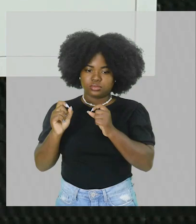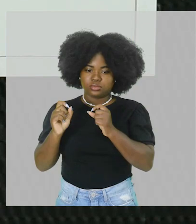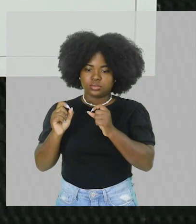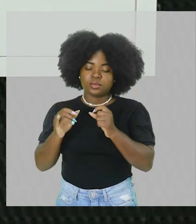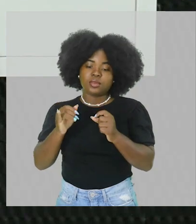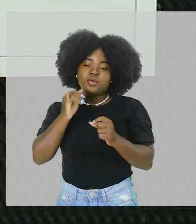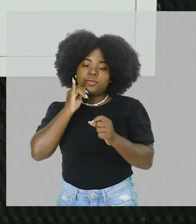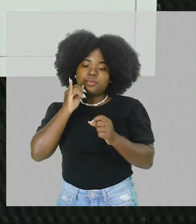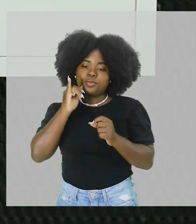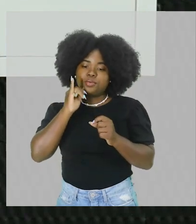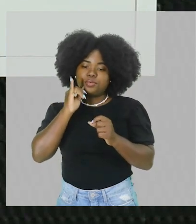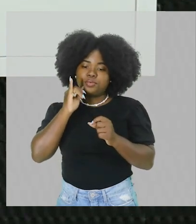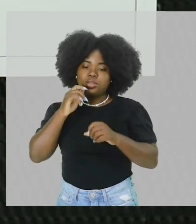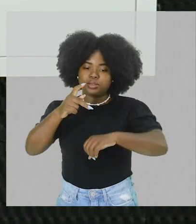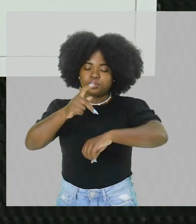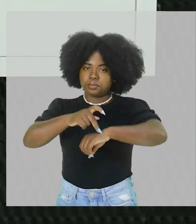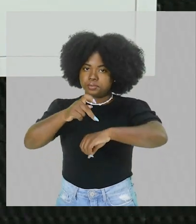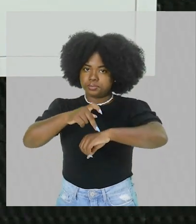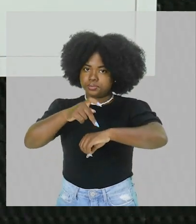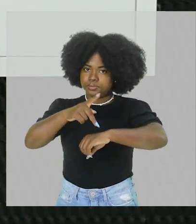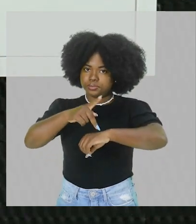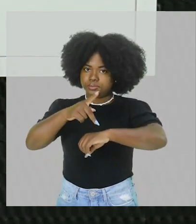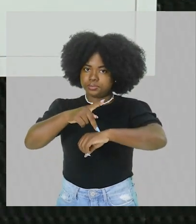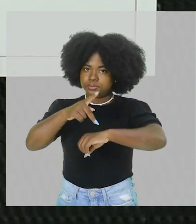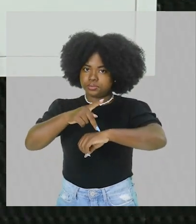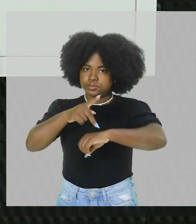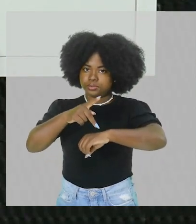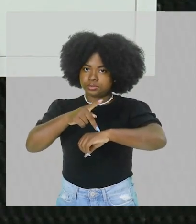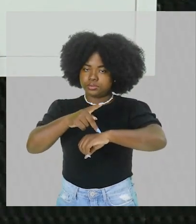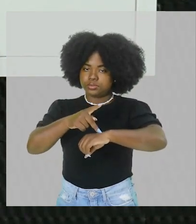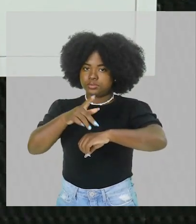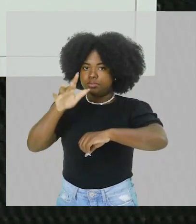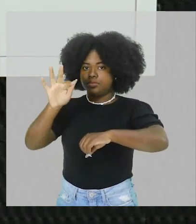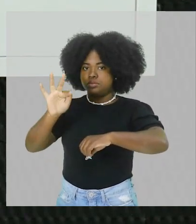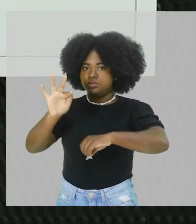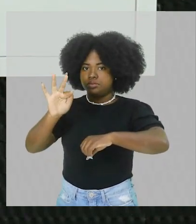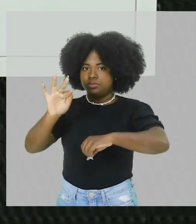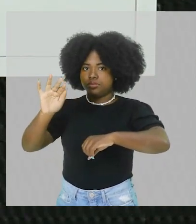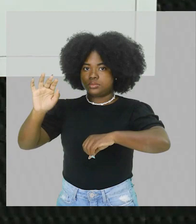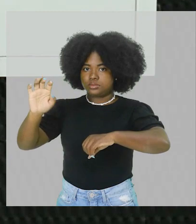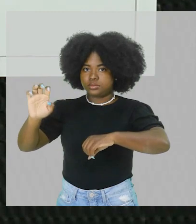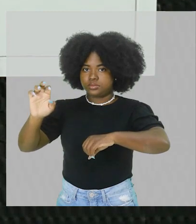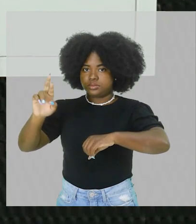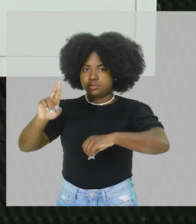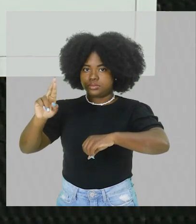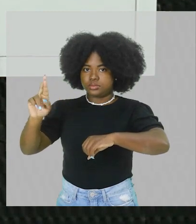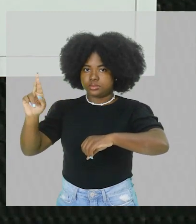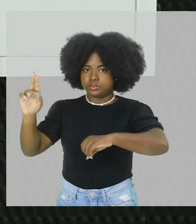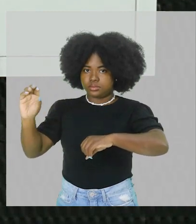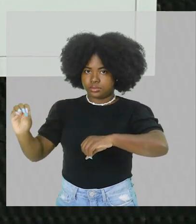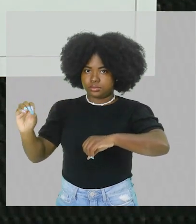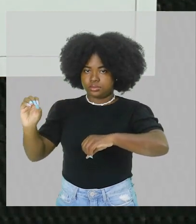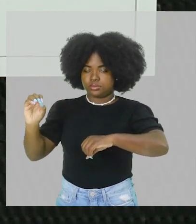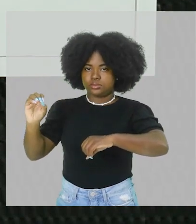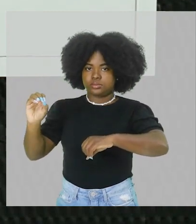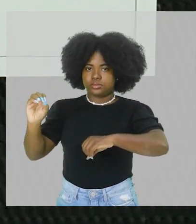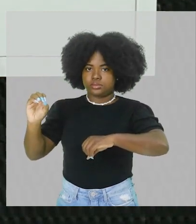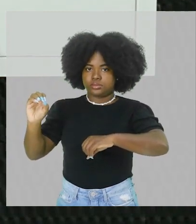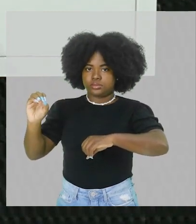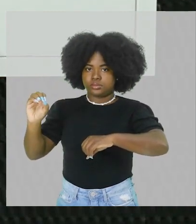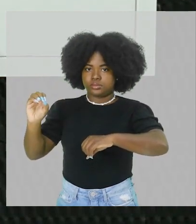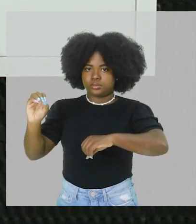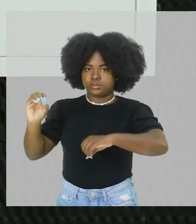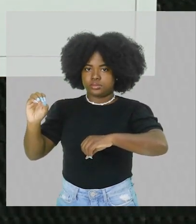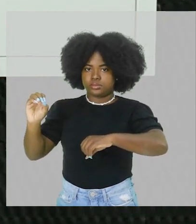metal, né, numa rochazinha, numa pedrazinha, certo? Que é do óxido de ferro. E esse metal, né, essa rocha,